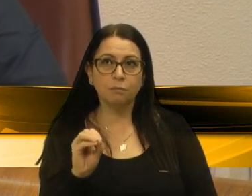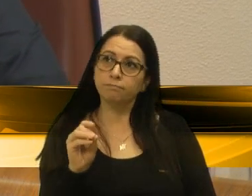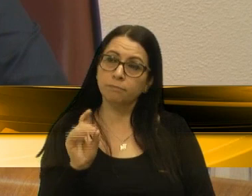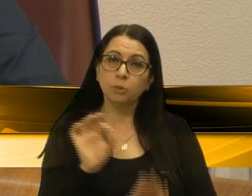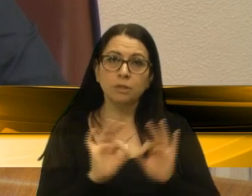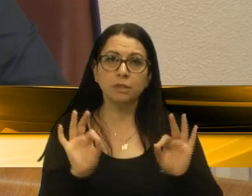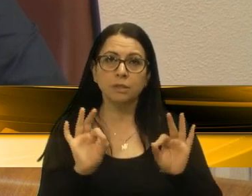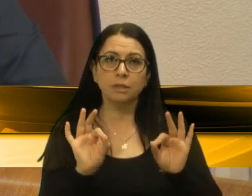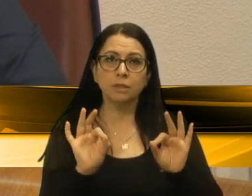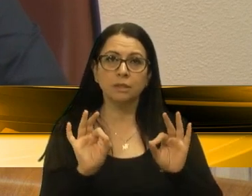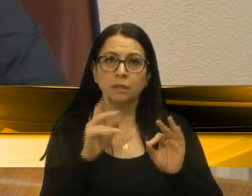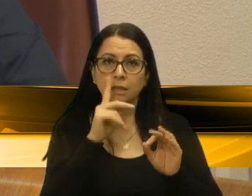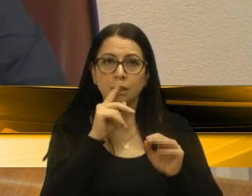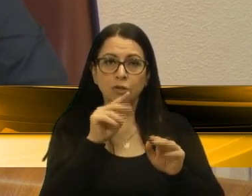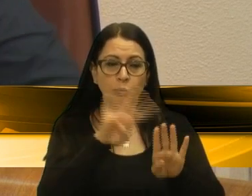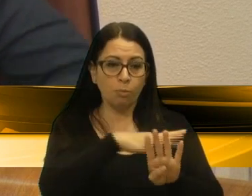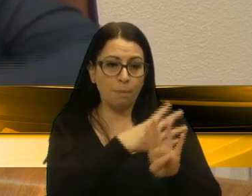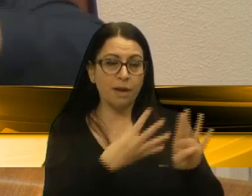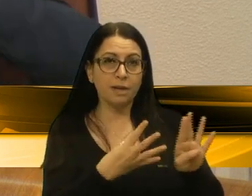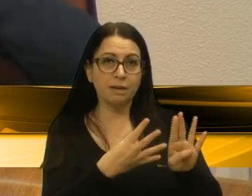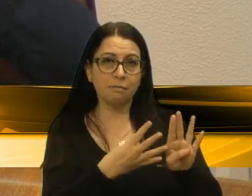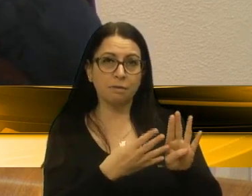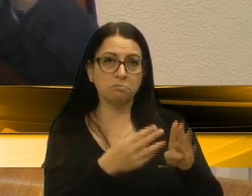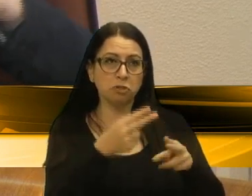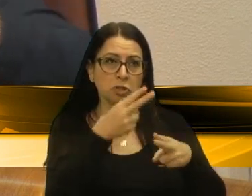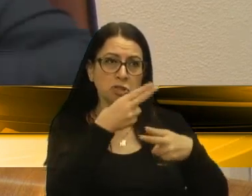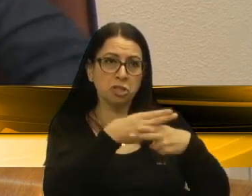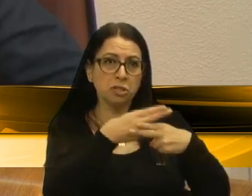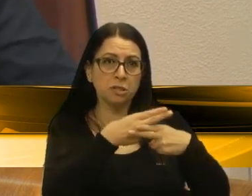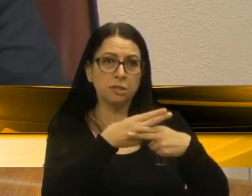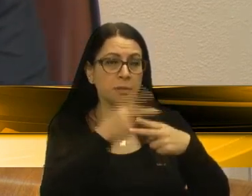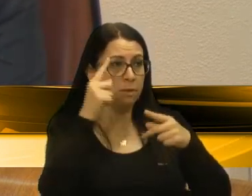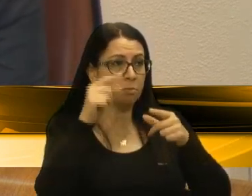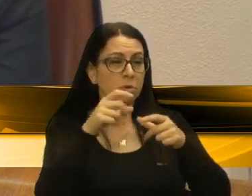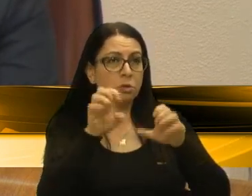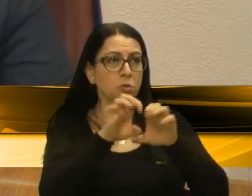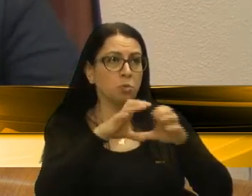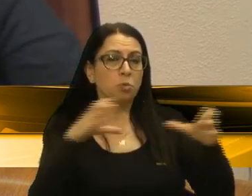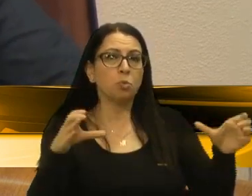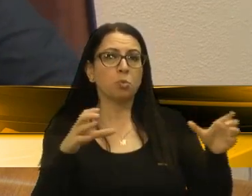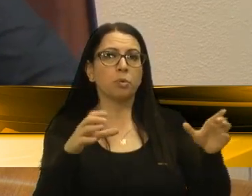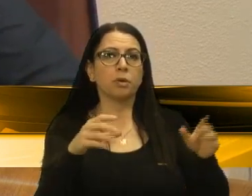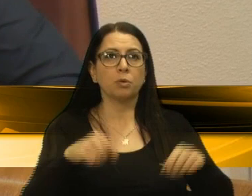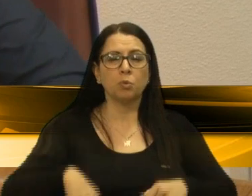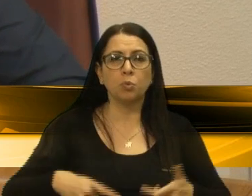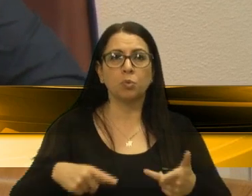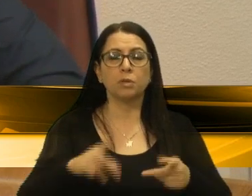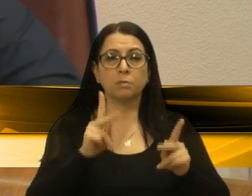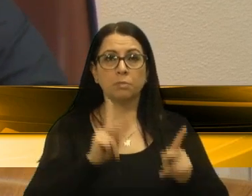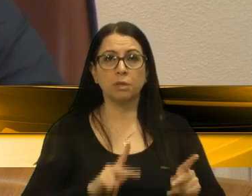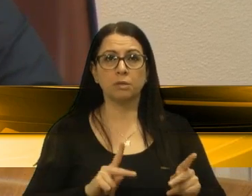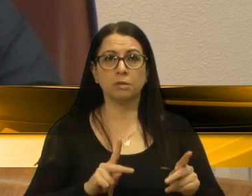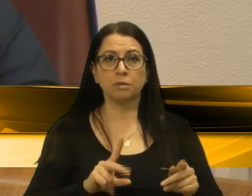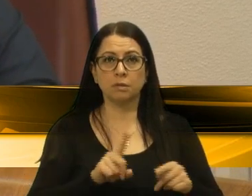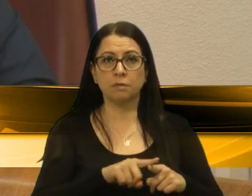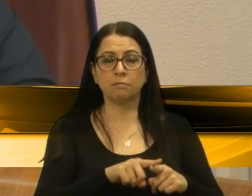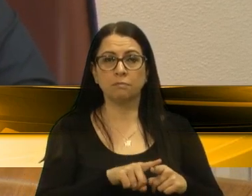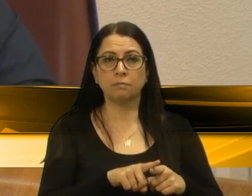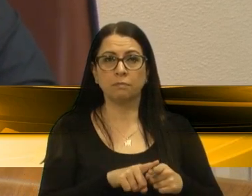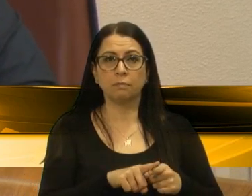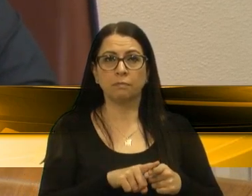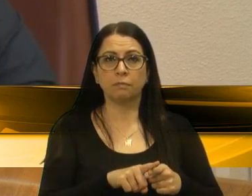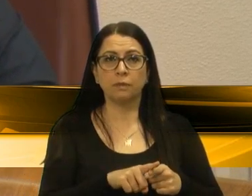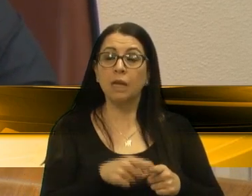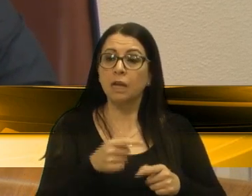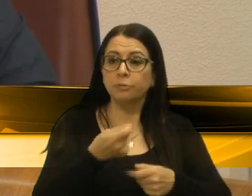mas a diferença é 12 centavos. 12 centavos é um estrago milionário. Isso gera milhões. Então, isso é muito grave. Então,